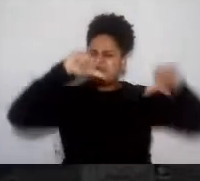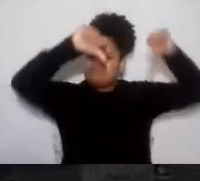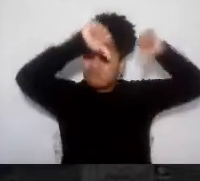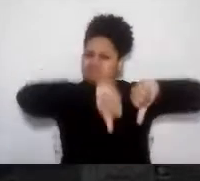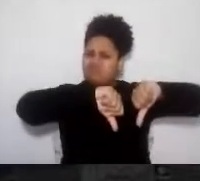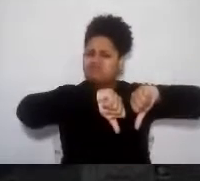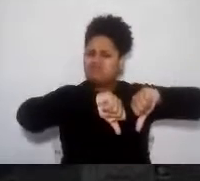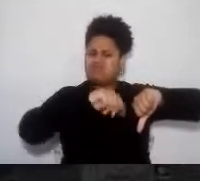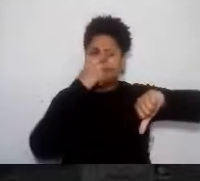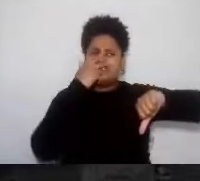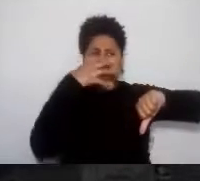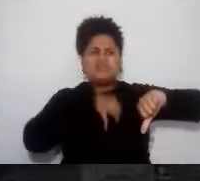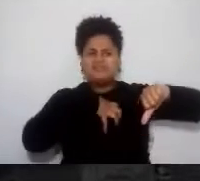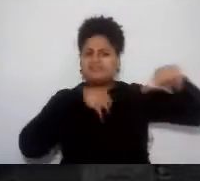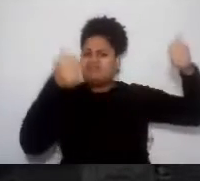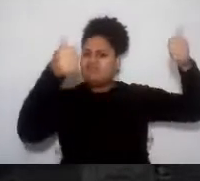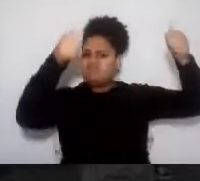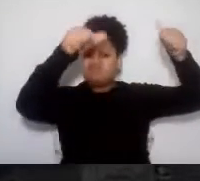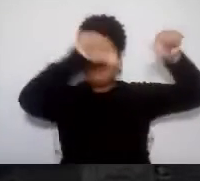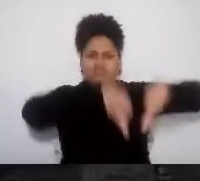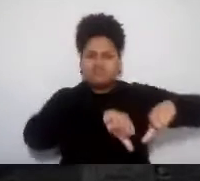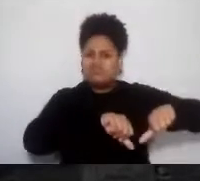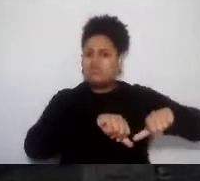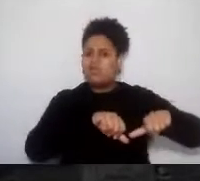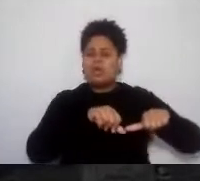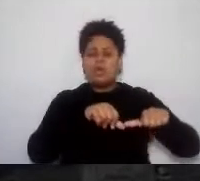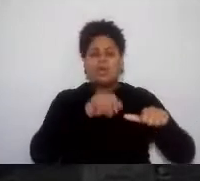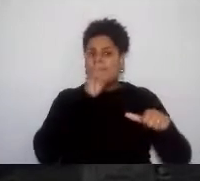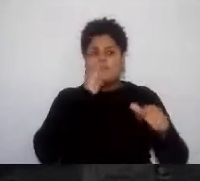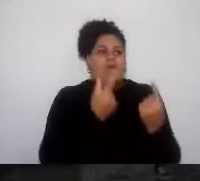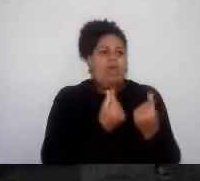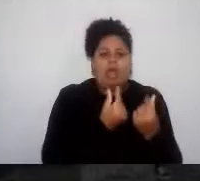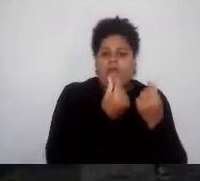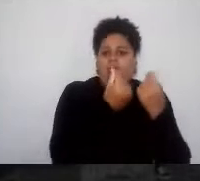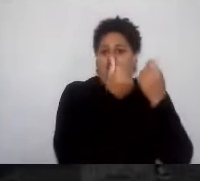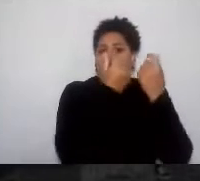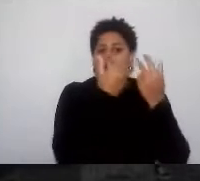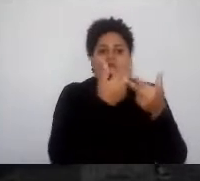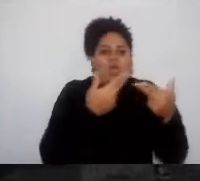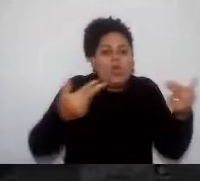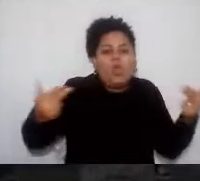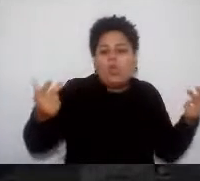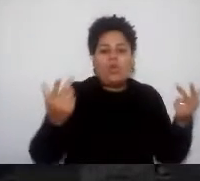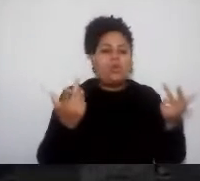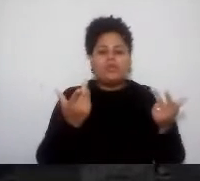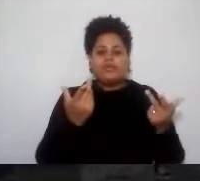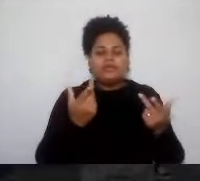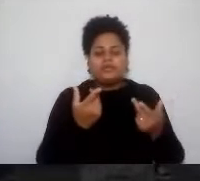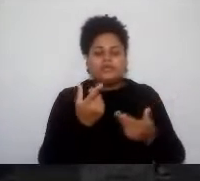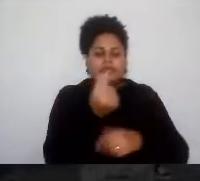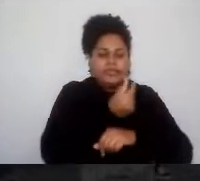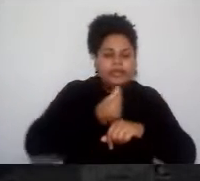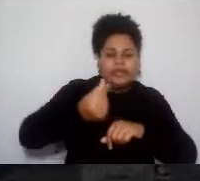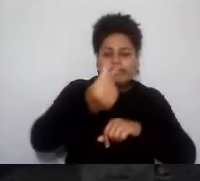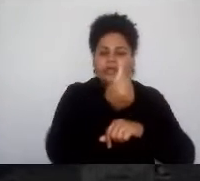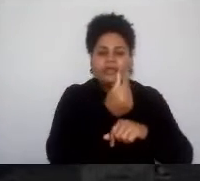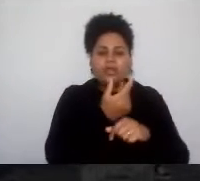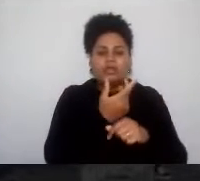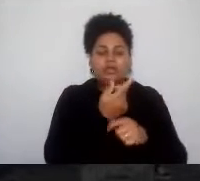estritamente econômico, material, financeiro, seja do ponto de vista